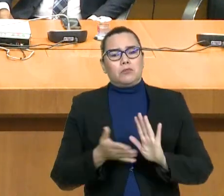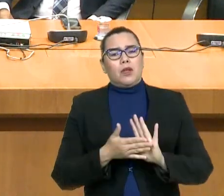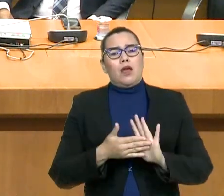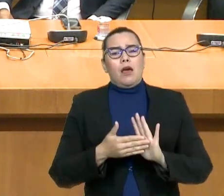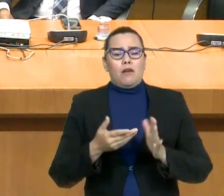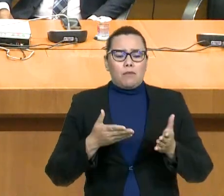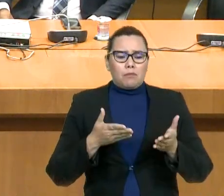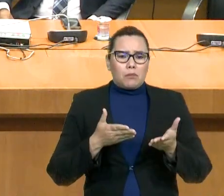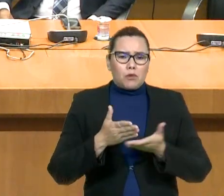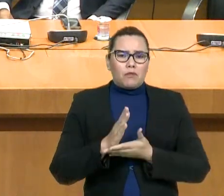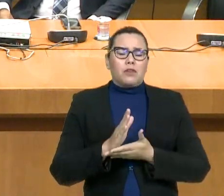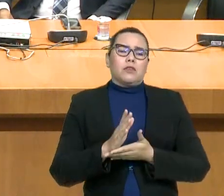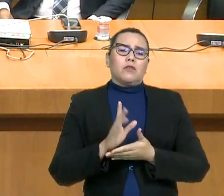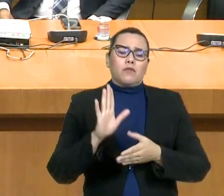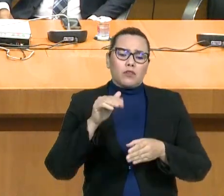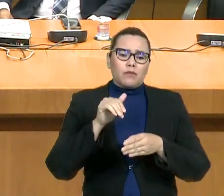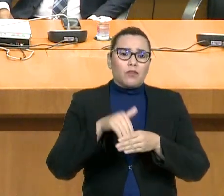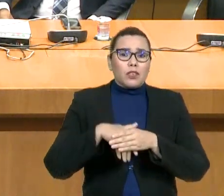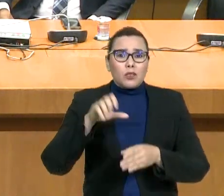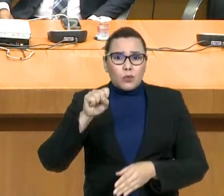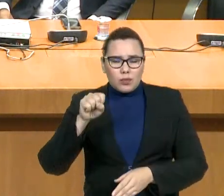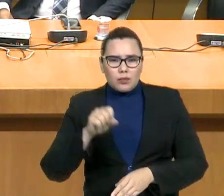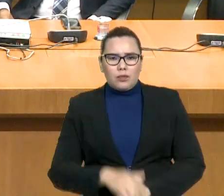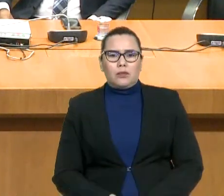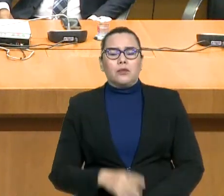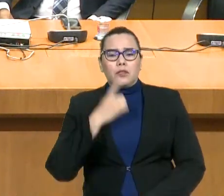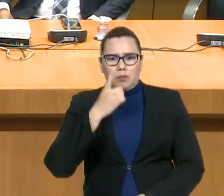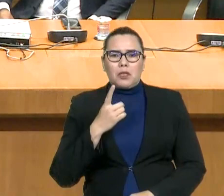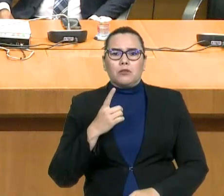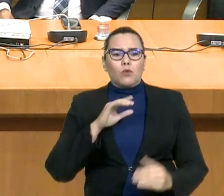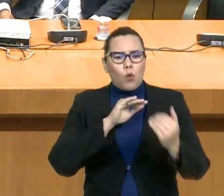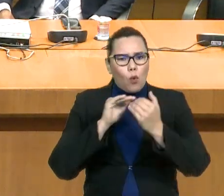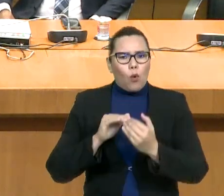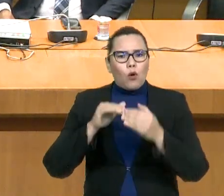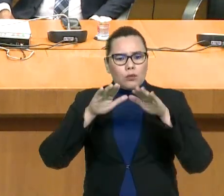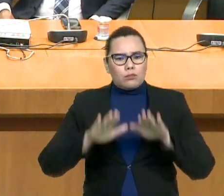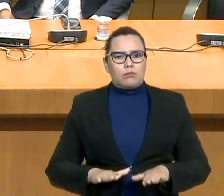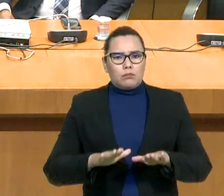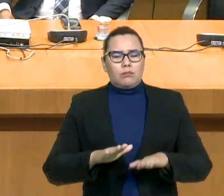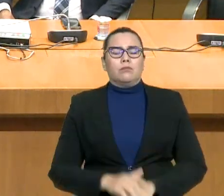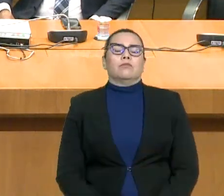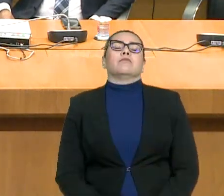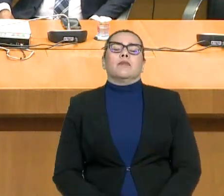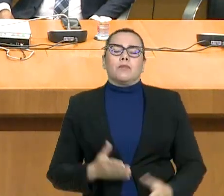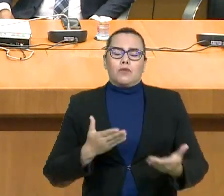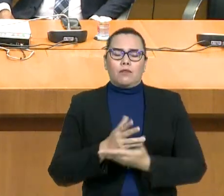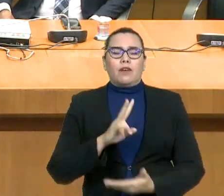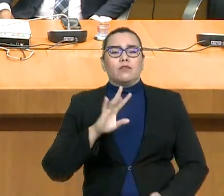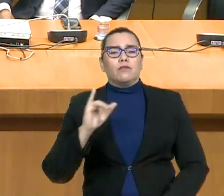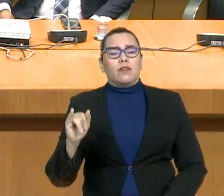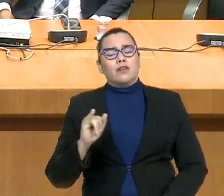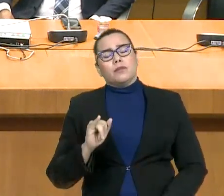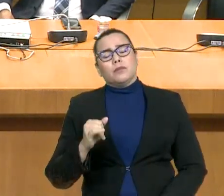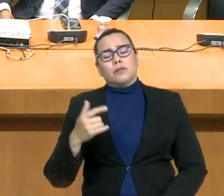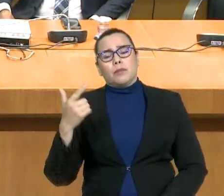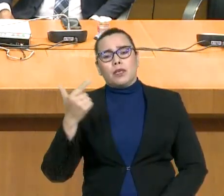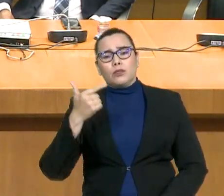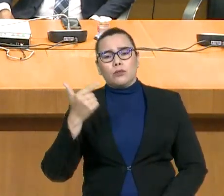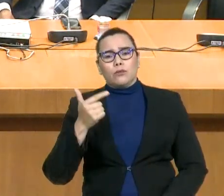aprovam, permaneçam como estão. Aprovado, vai a segundo turno.